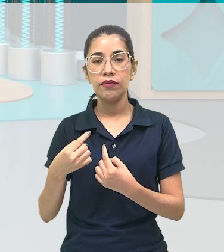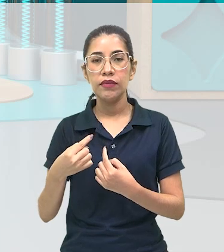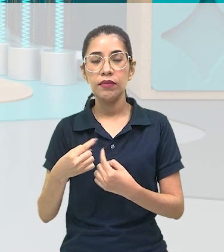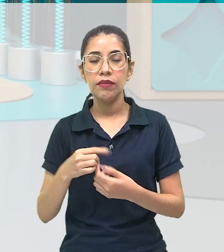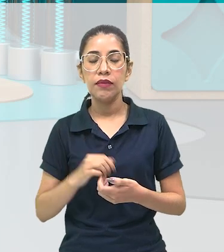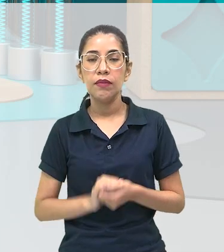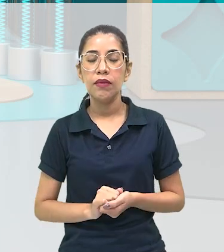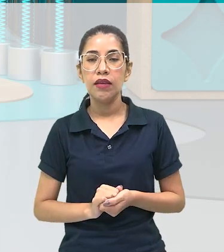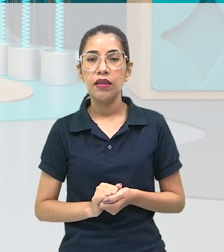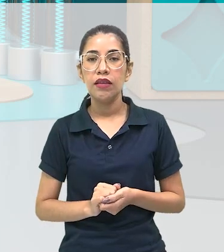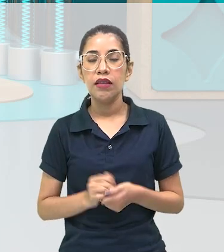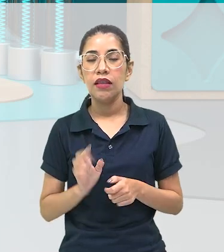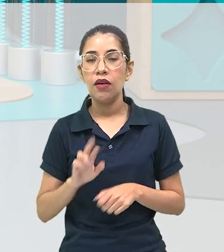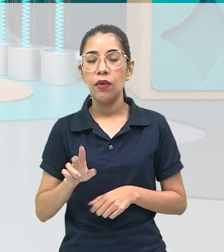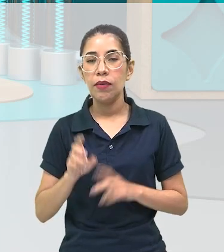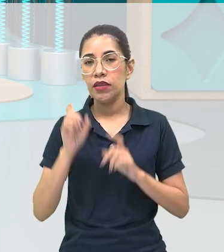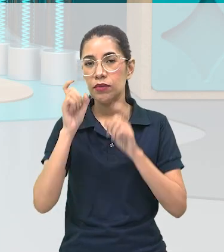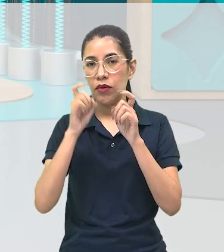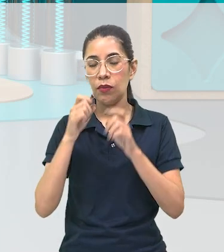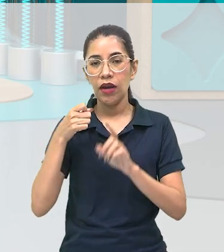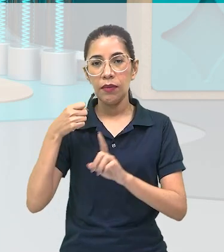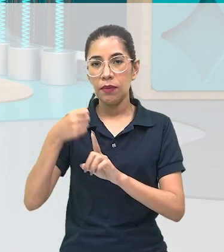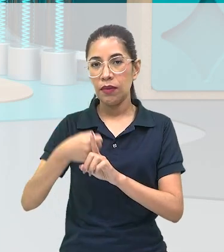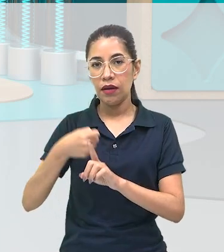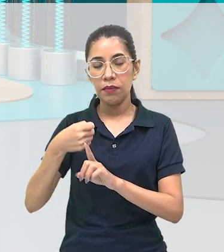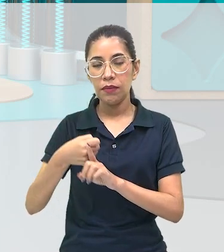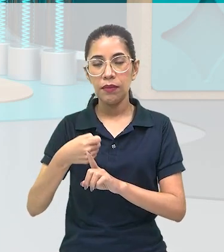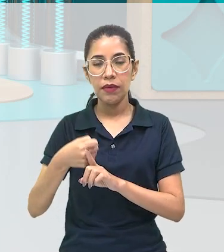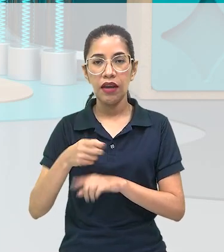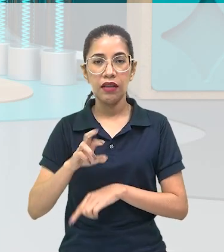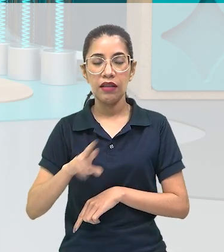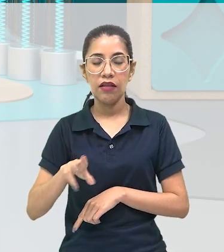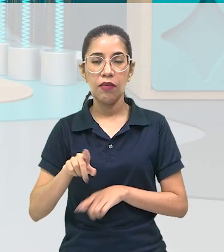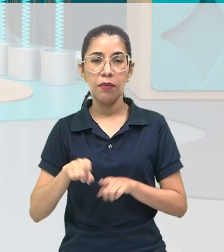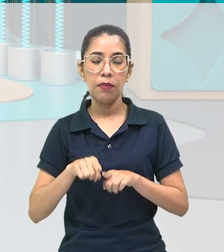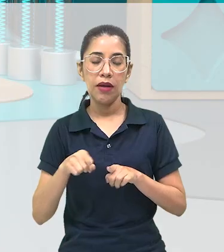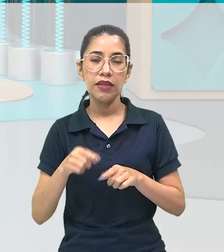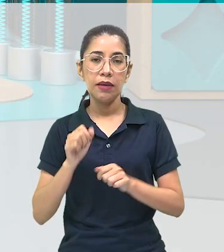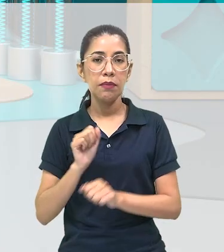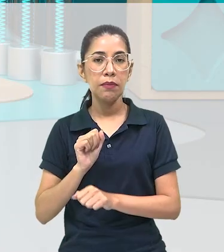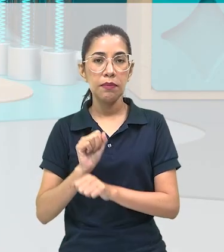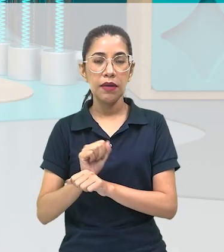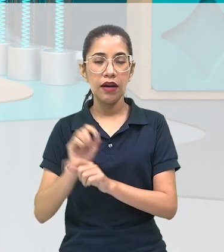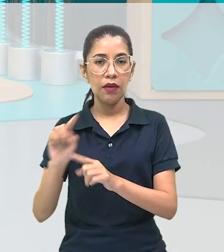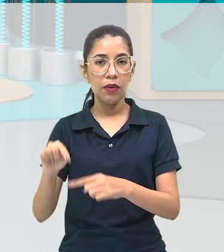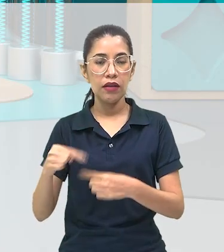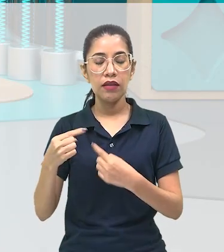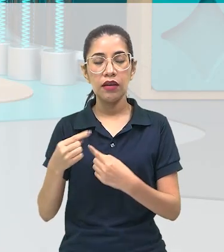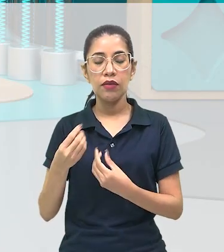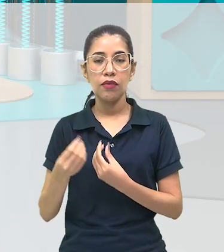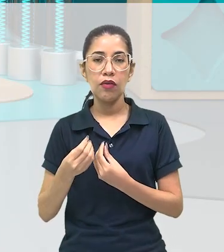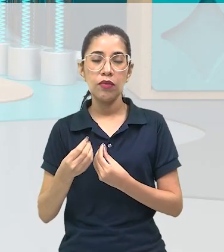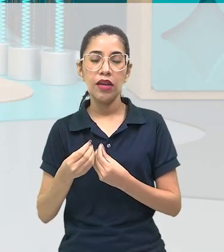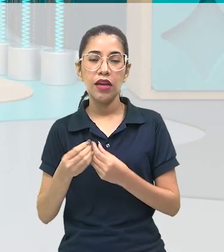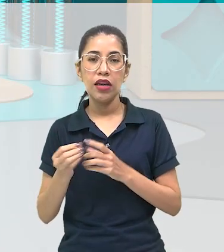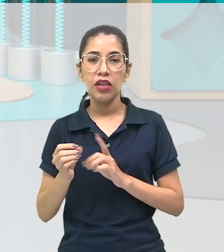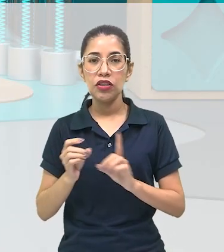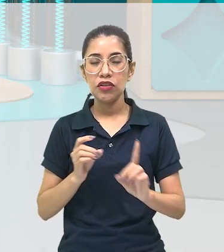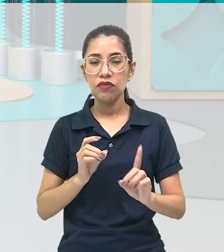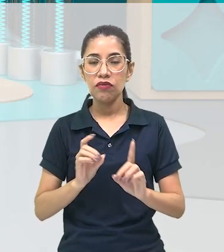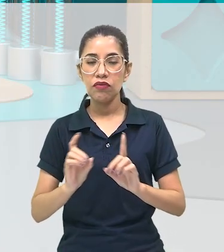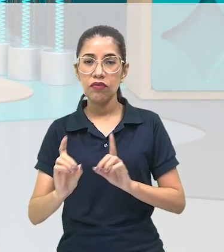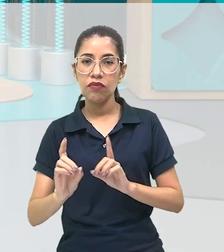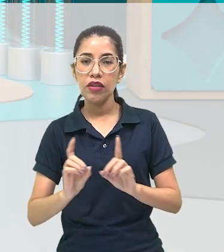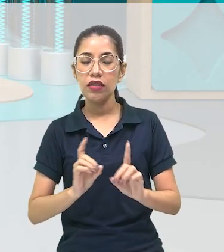invés de se preocupar em bater, em prolongar a luta, você neutralizar esse ataque, ou desviando, ou fazendo com que